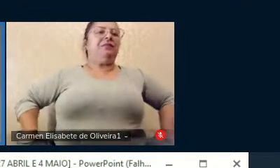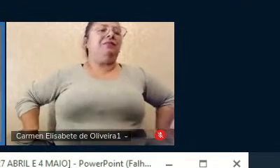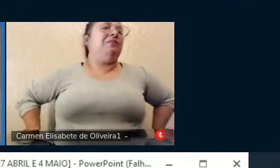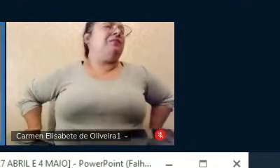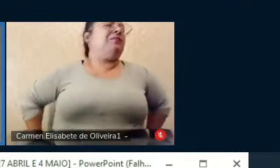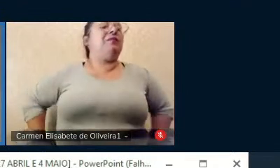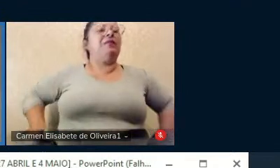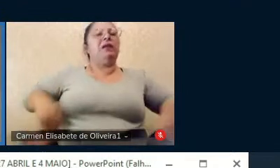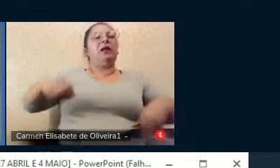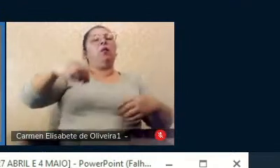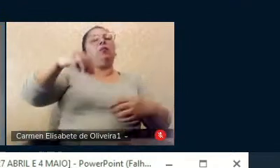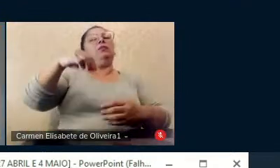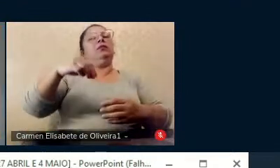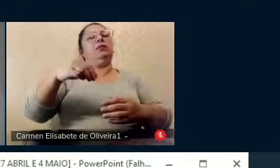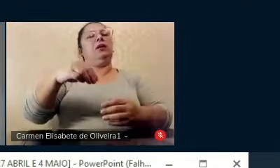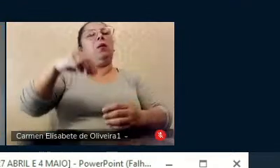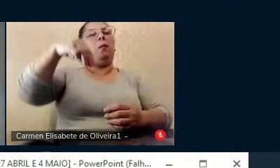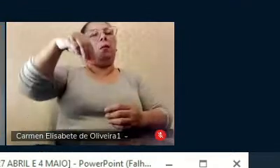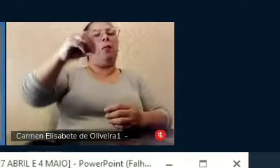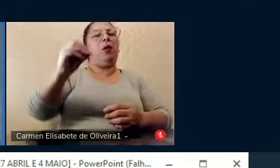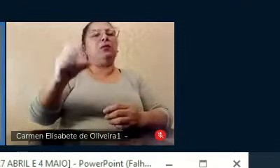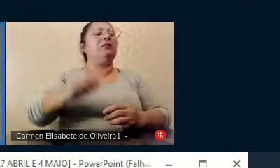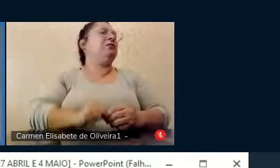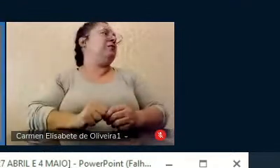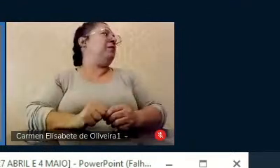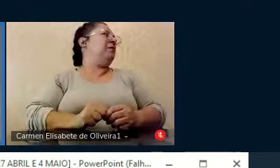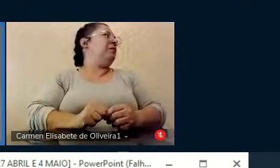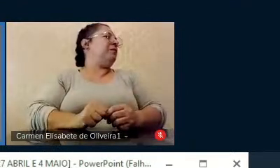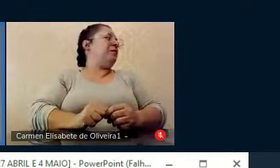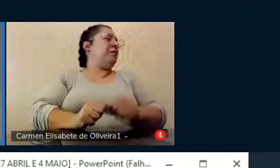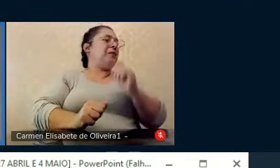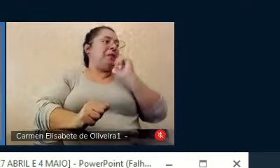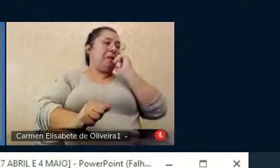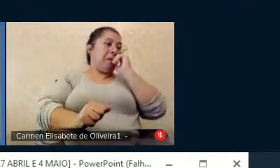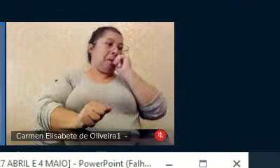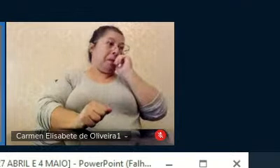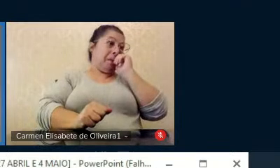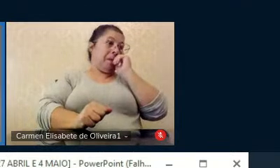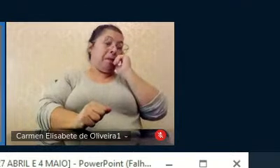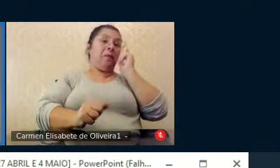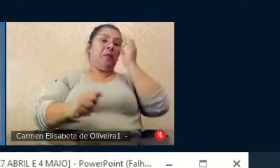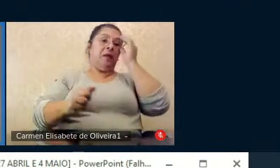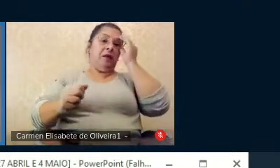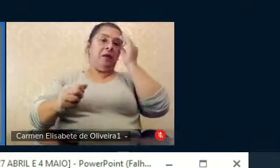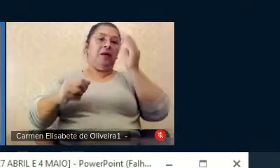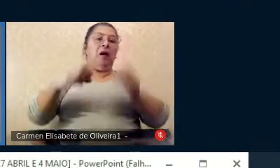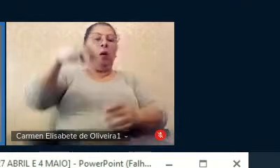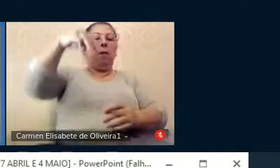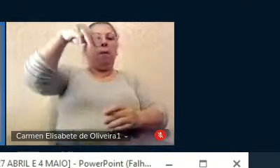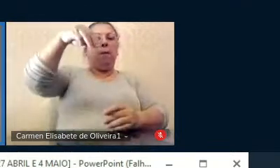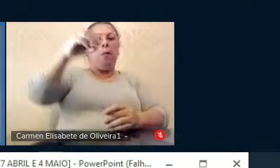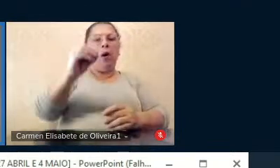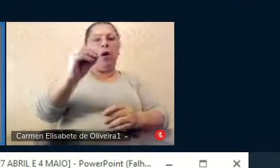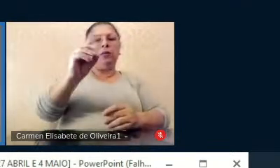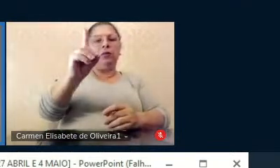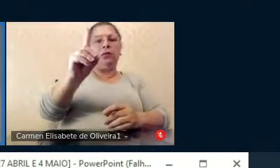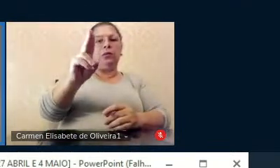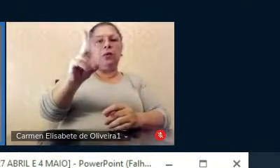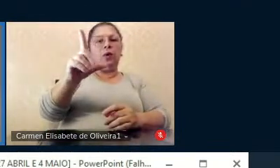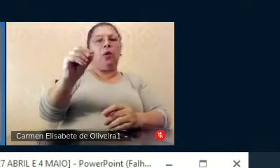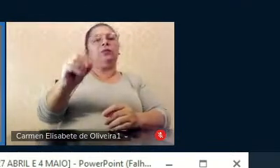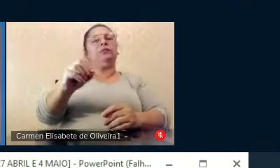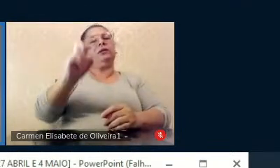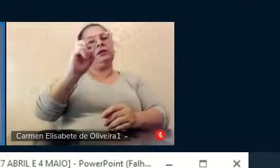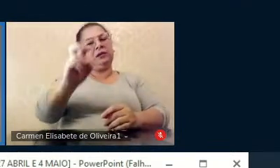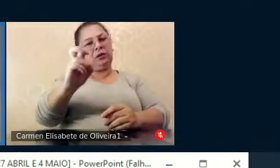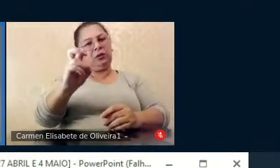Esse é o módulo 4. No módulo 5, que eu não sei se vai terminar dia 10 de agosto ou dia 17, a gente vai